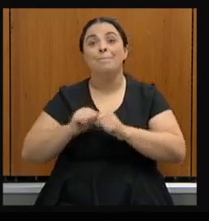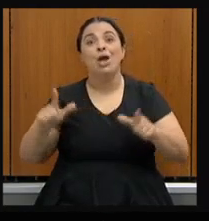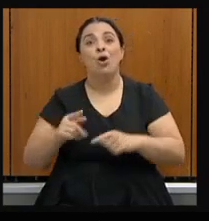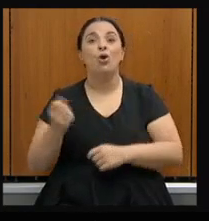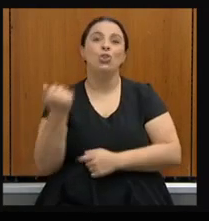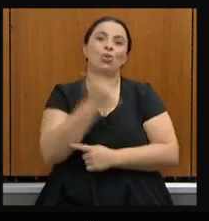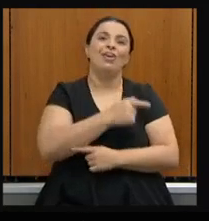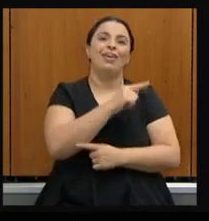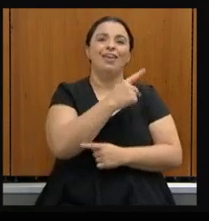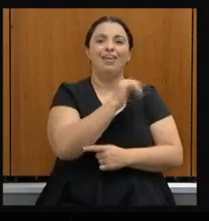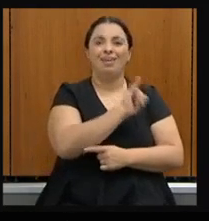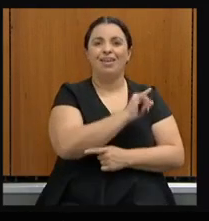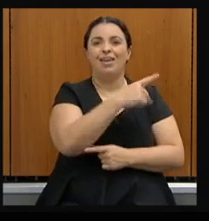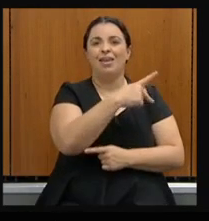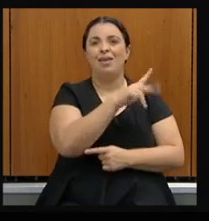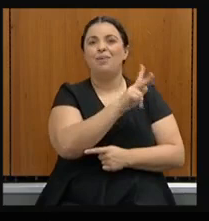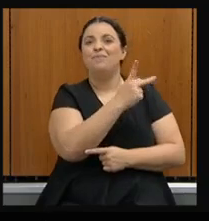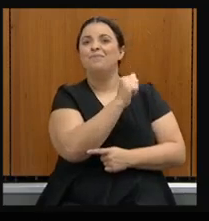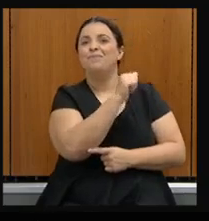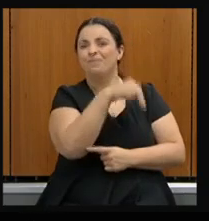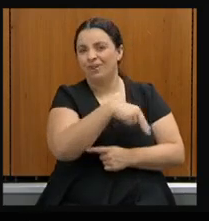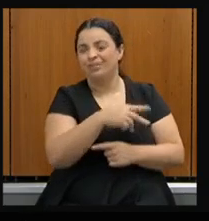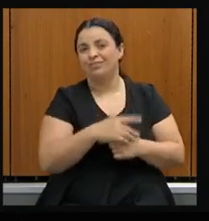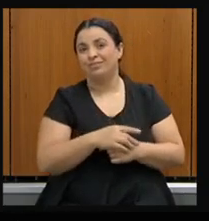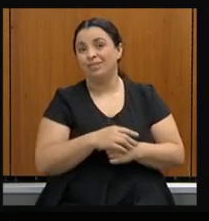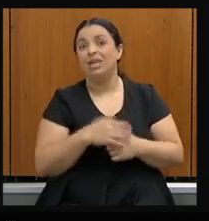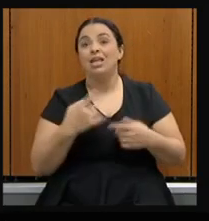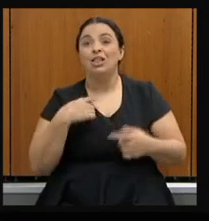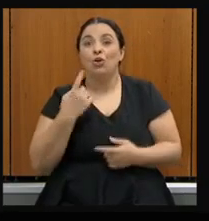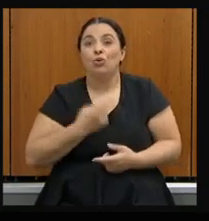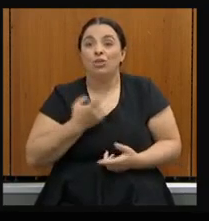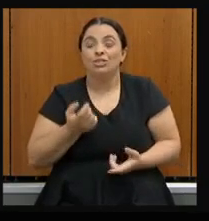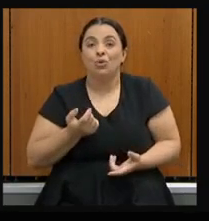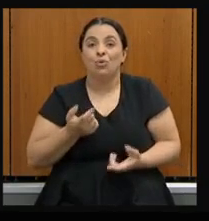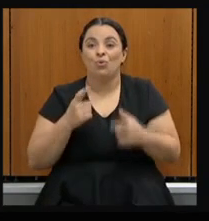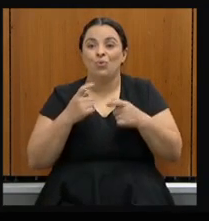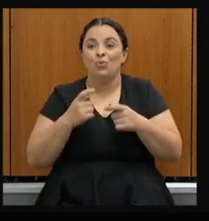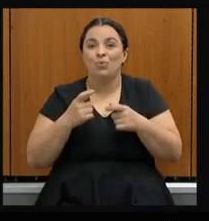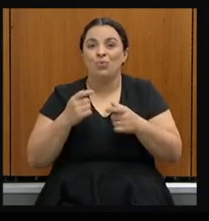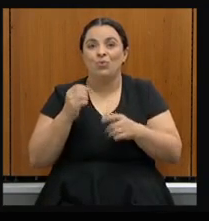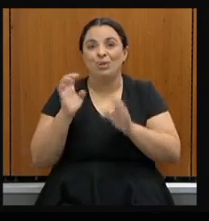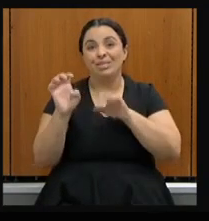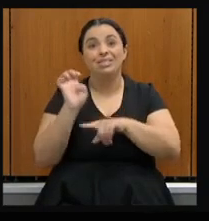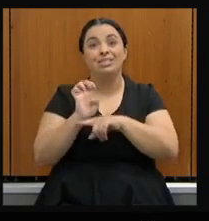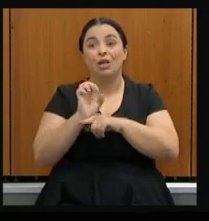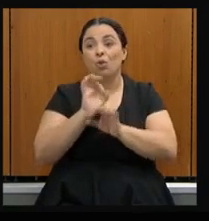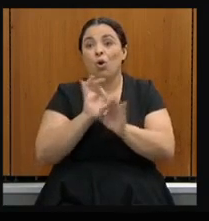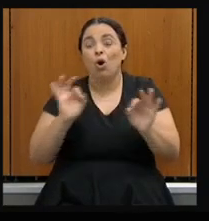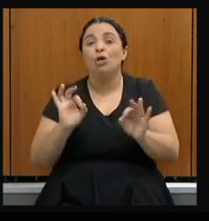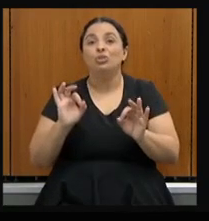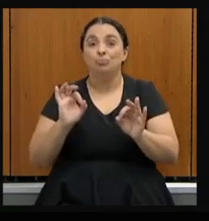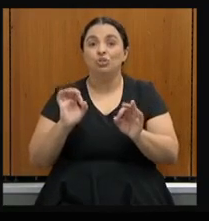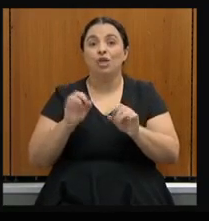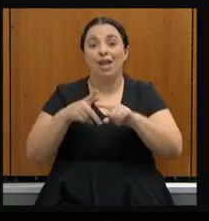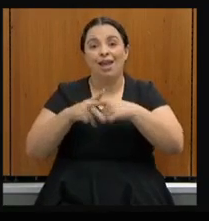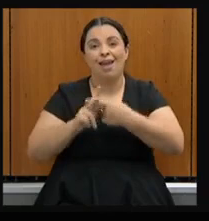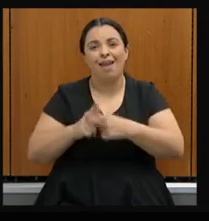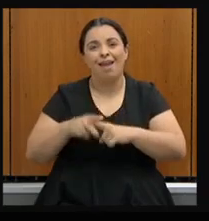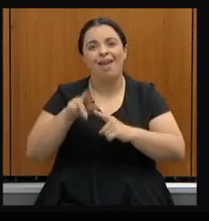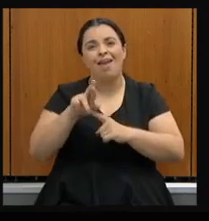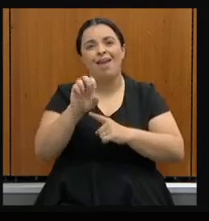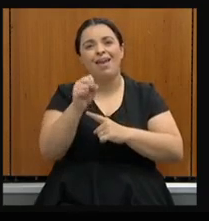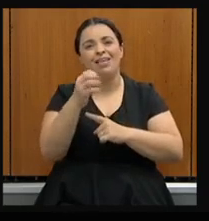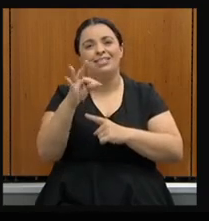nós somos um grande estado de restauração, e temos uma escola de restauração, procurem um